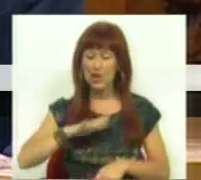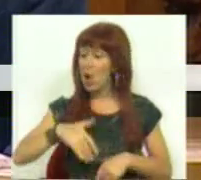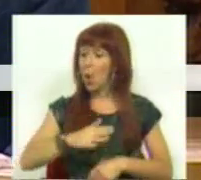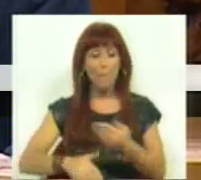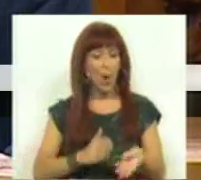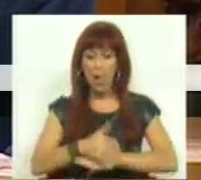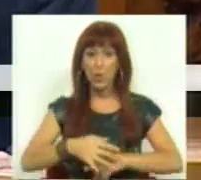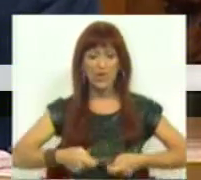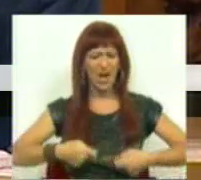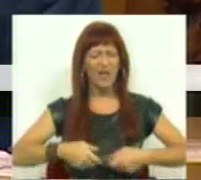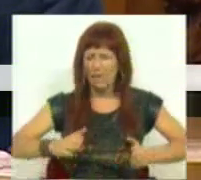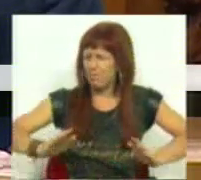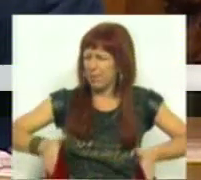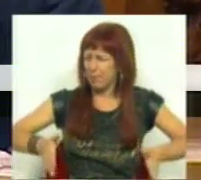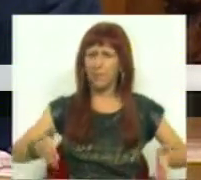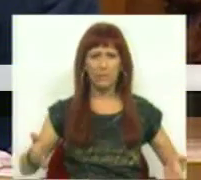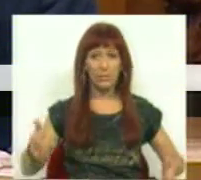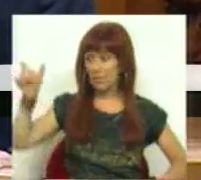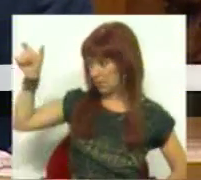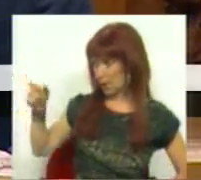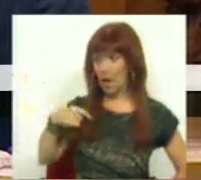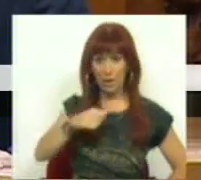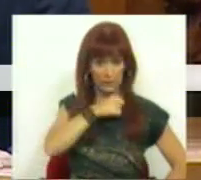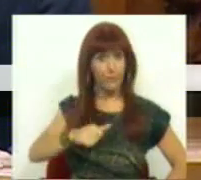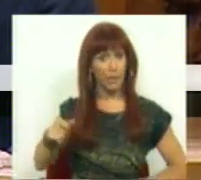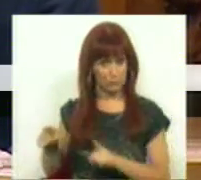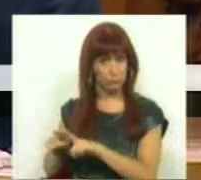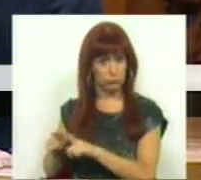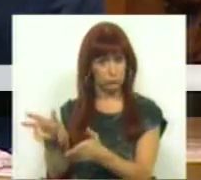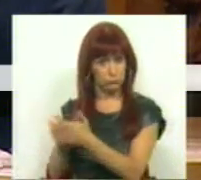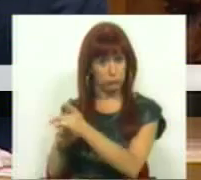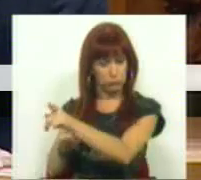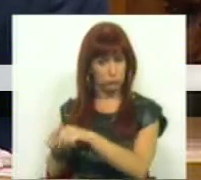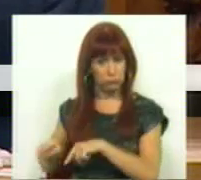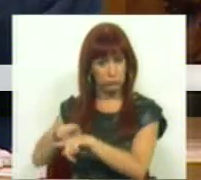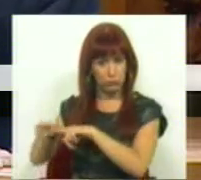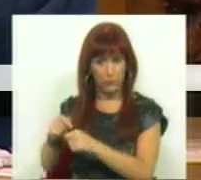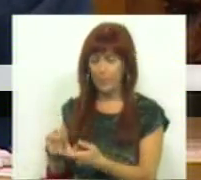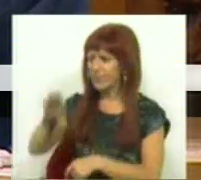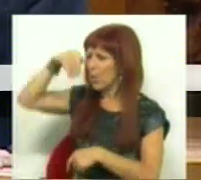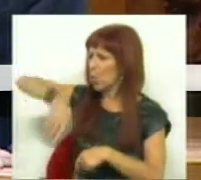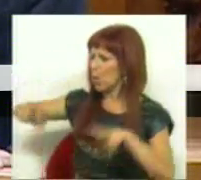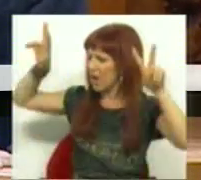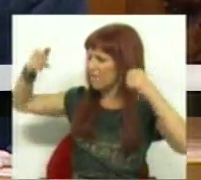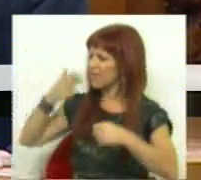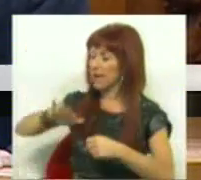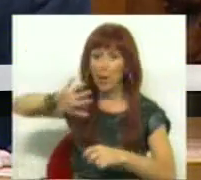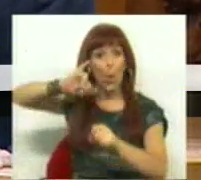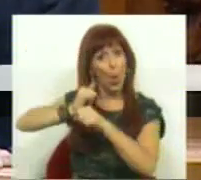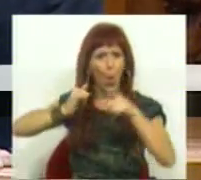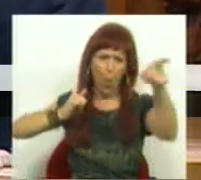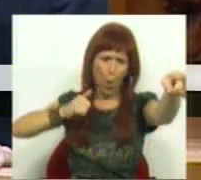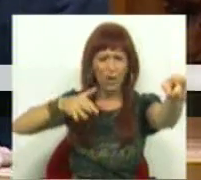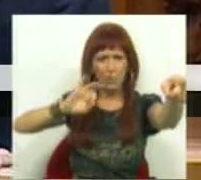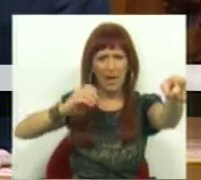gastos desnecessários, foi quem avalizou politicamente o elefante branco, que agora outro governo do PSD